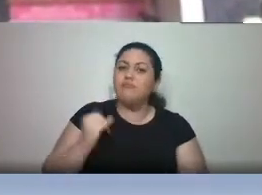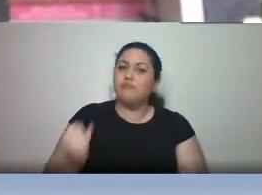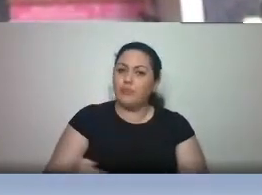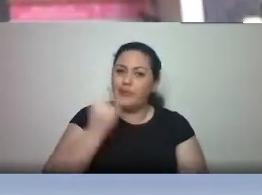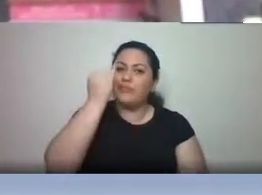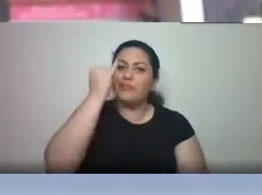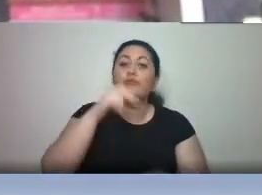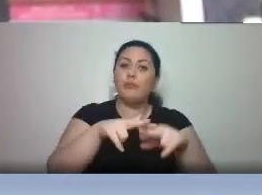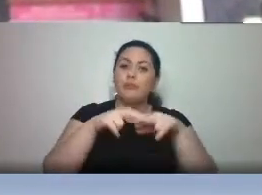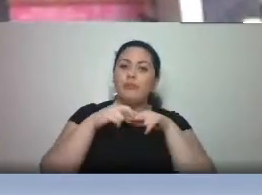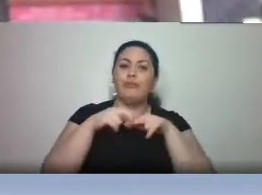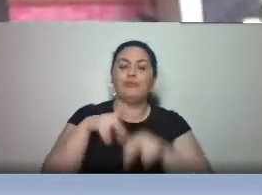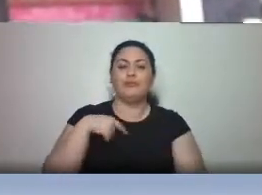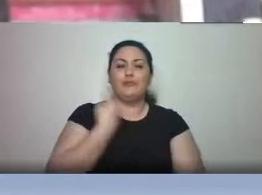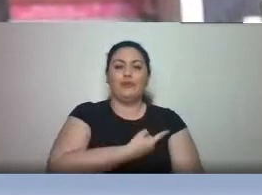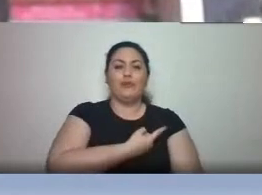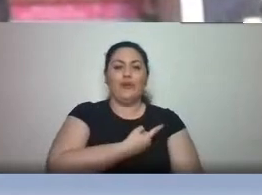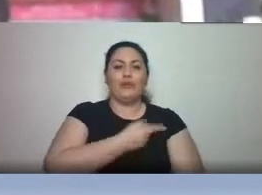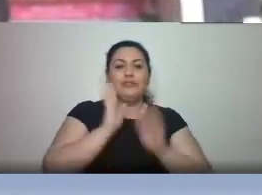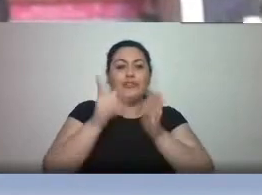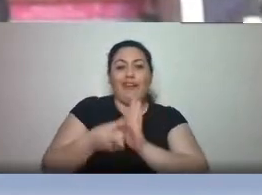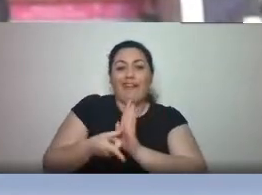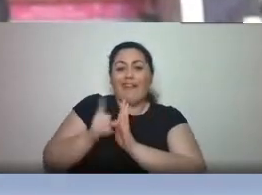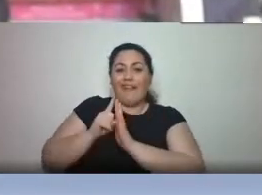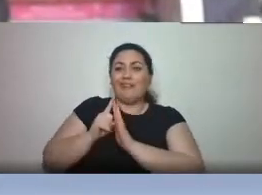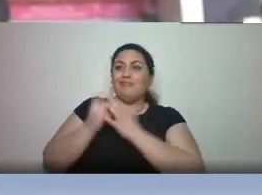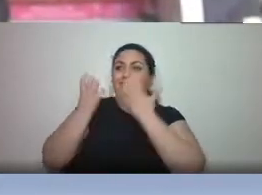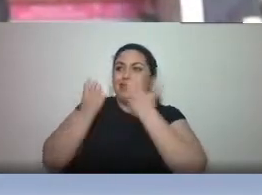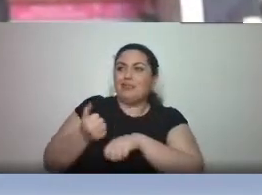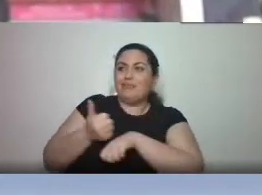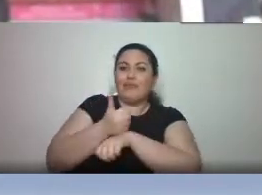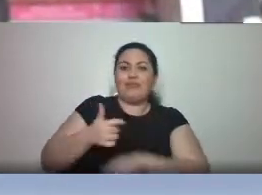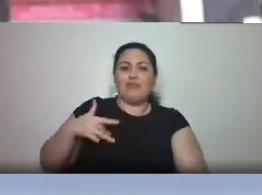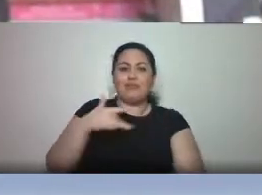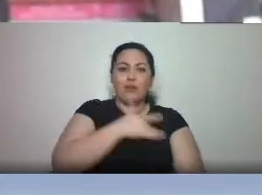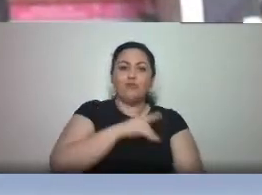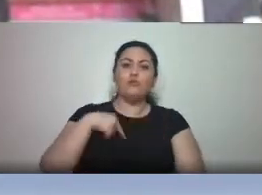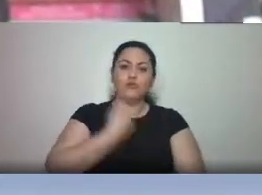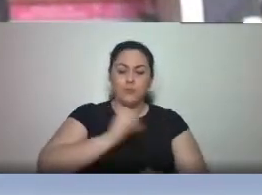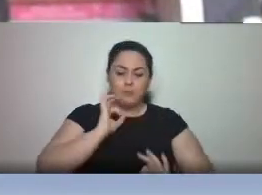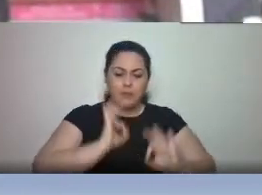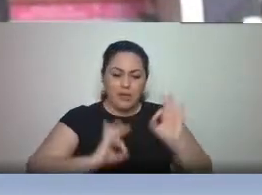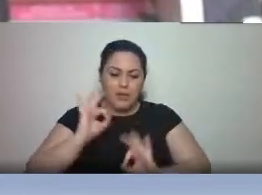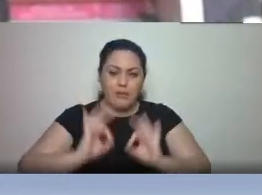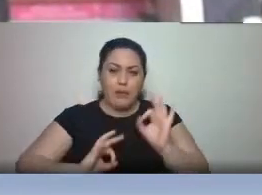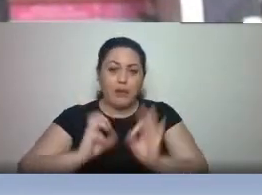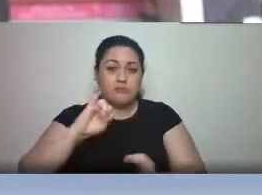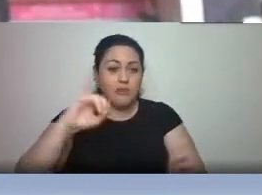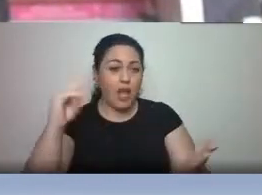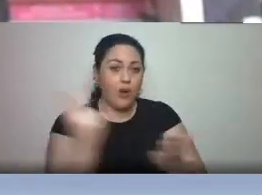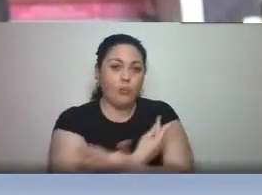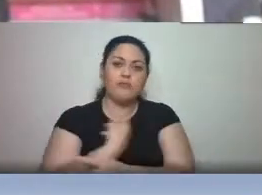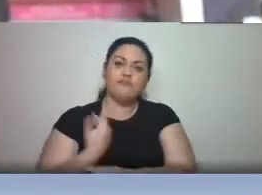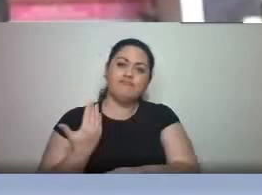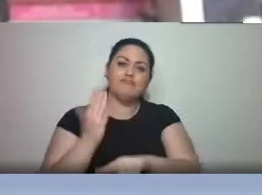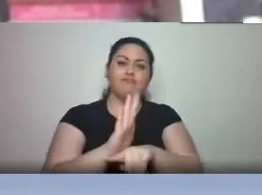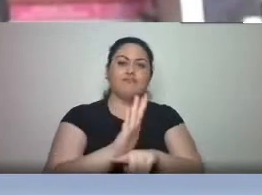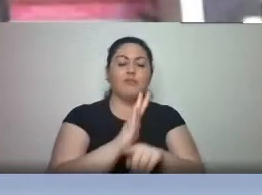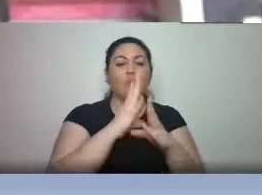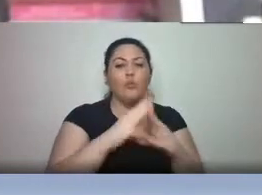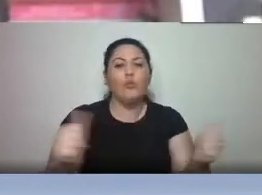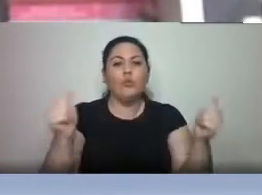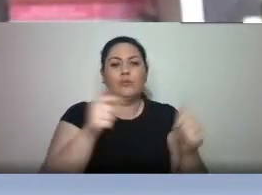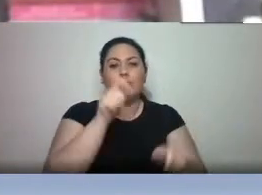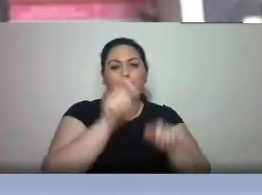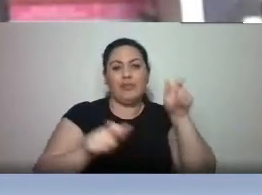nós nos preparamos, desde que decidimos ser profissionais de saúde, para curar quando possível, aliviar o sofrimento de todas as formas